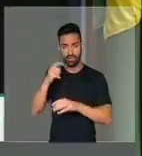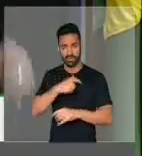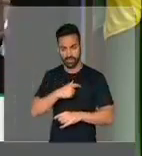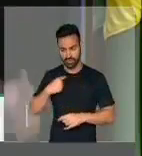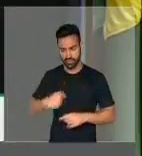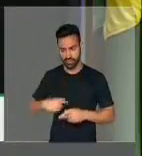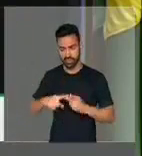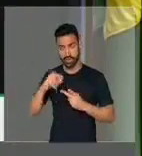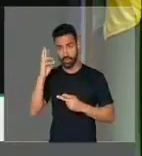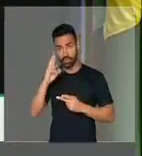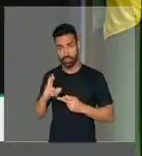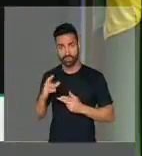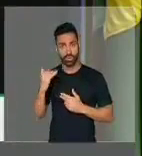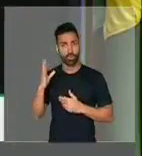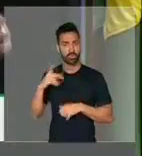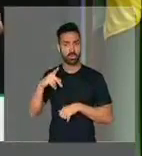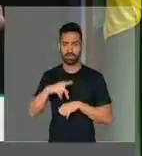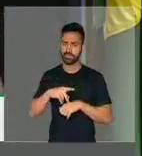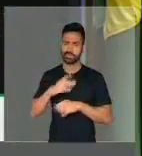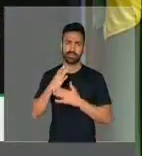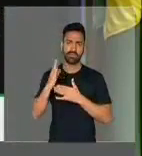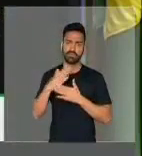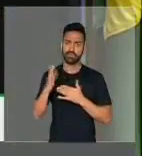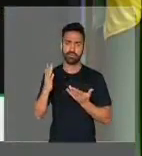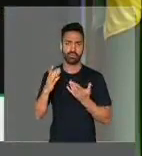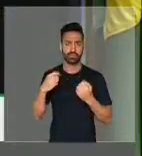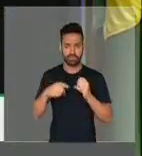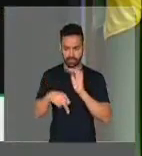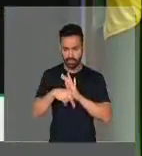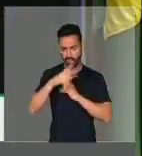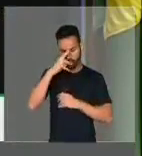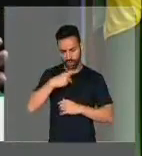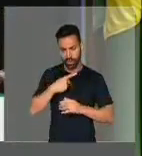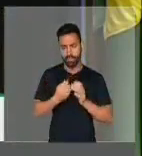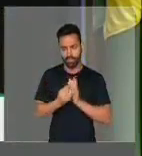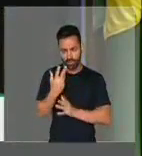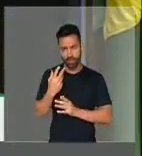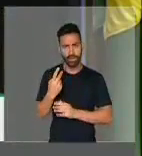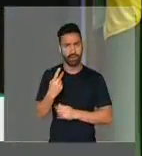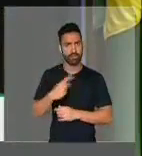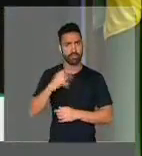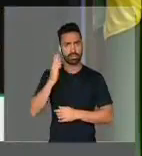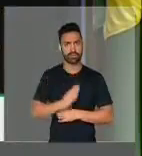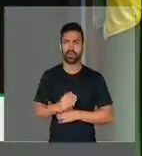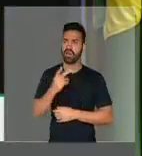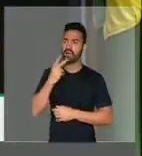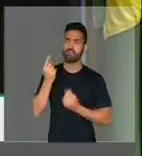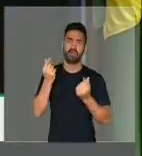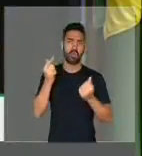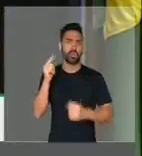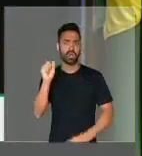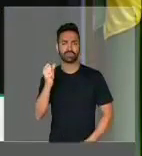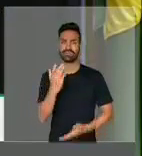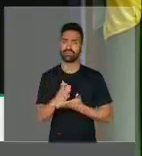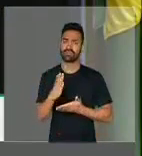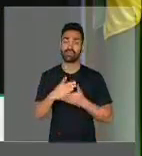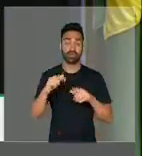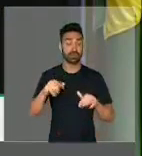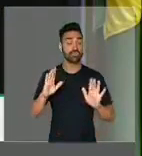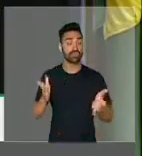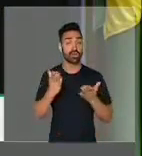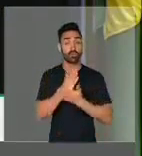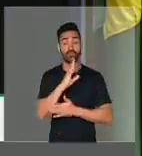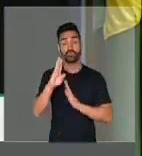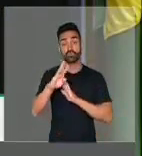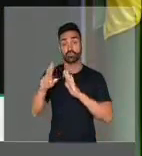da Rússia ou de outros países? Não tem uma produção local. E não me venha com essa história de preço de gás, porque essa casa acabou de aprovar uma medida